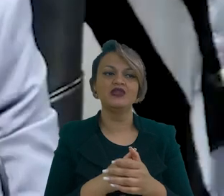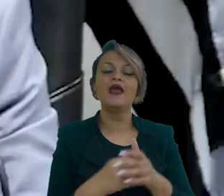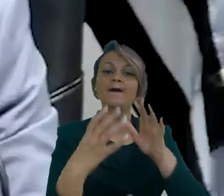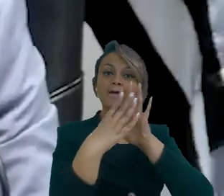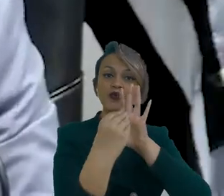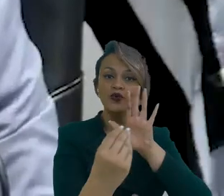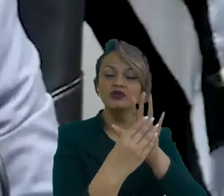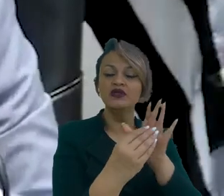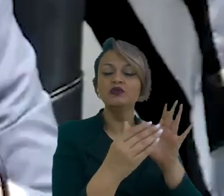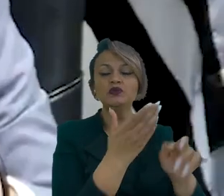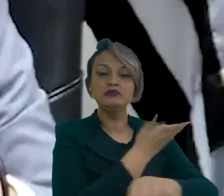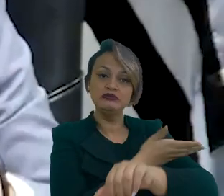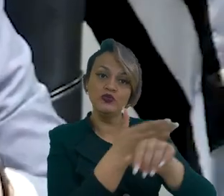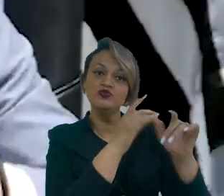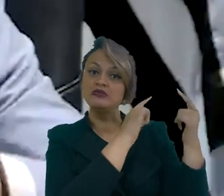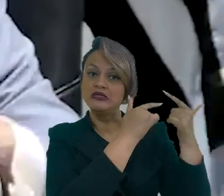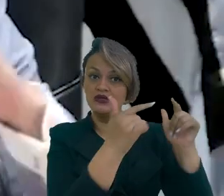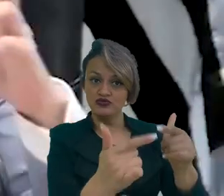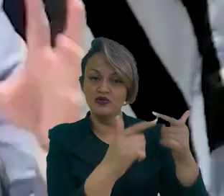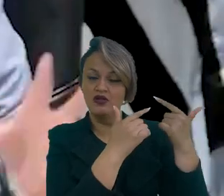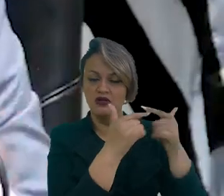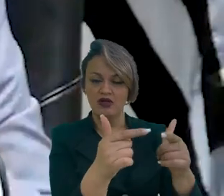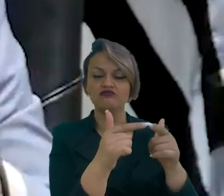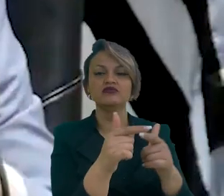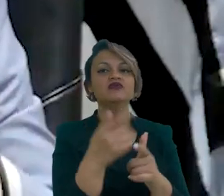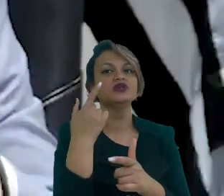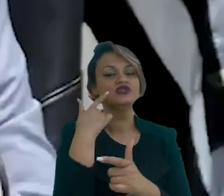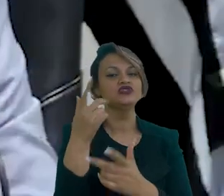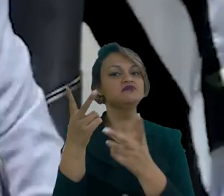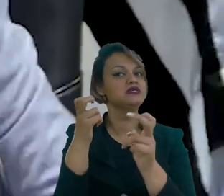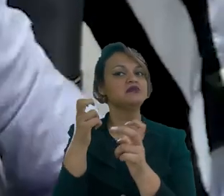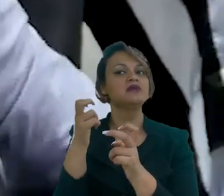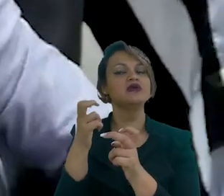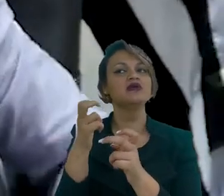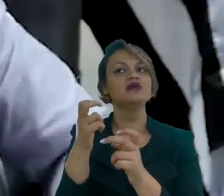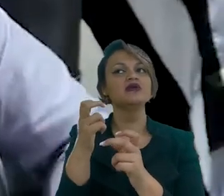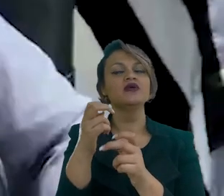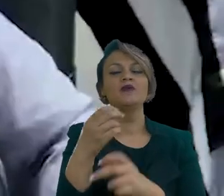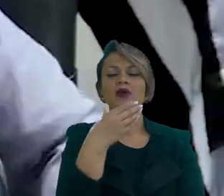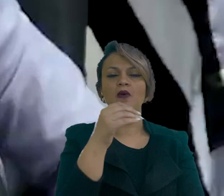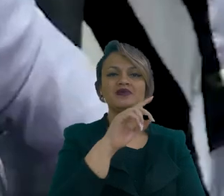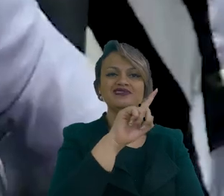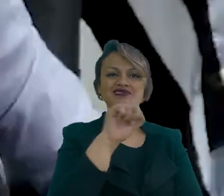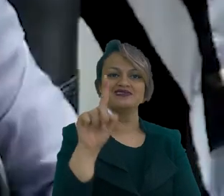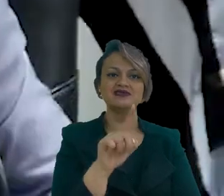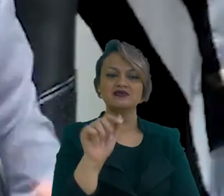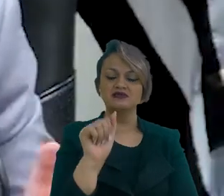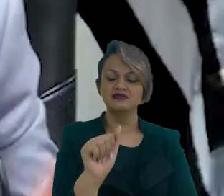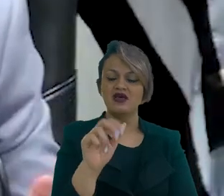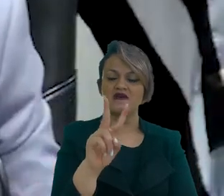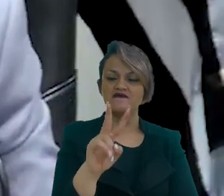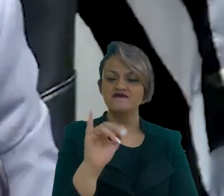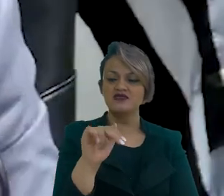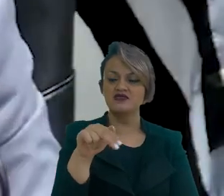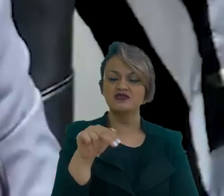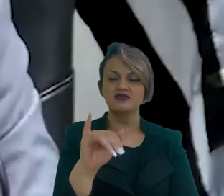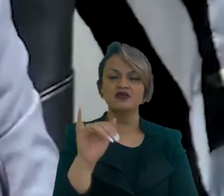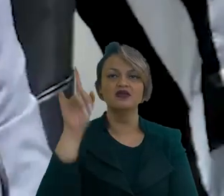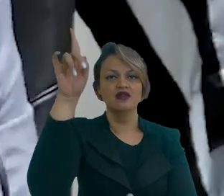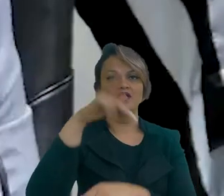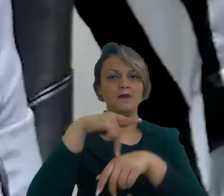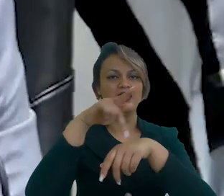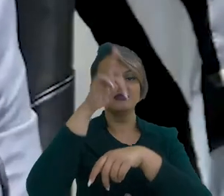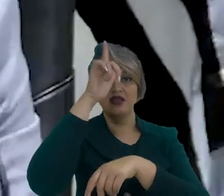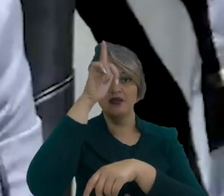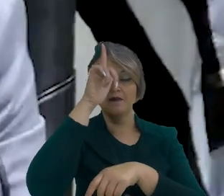organização o modelo tradicional de organização das fontes que foi concebido Originalmente por zafin na Alemanha e